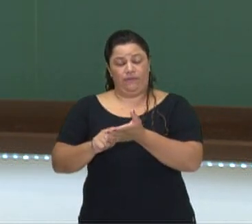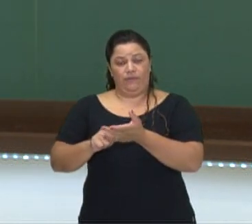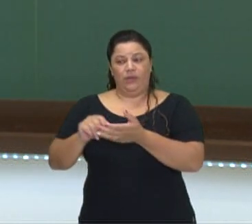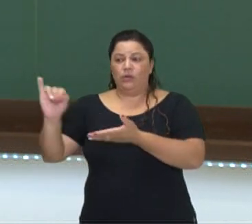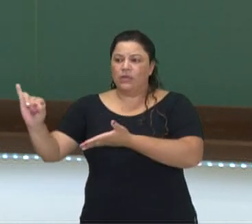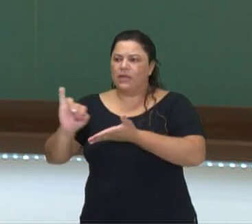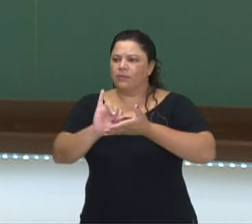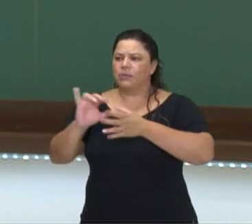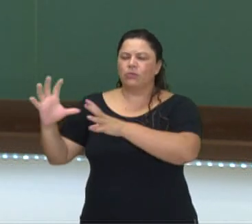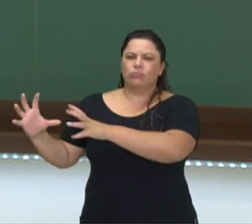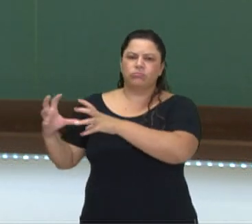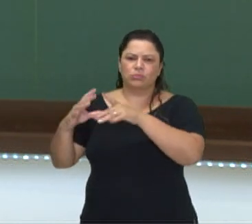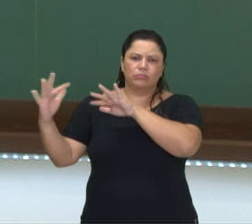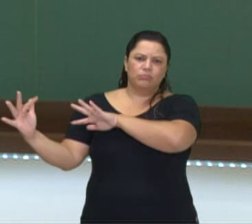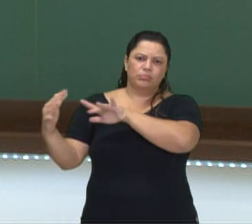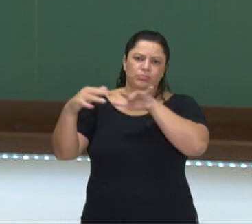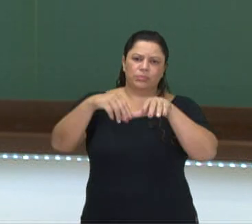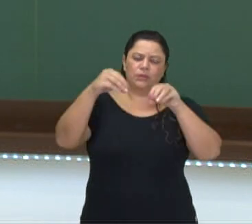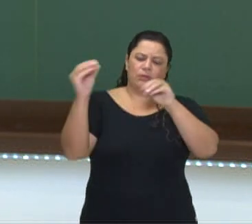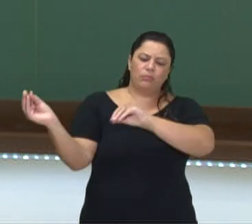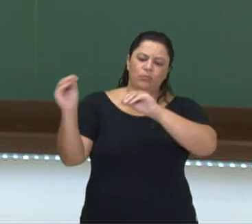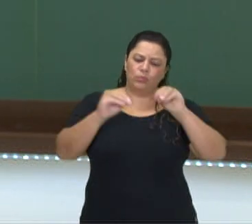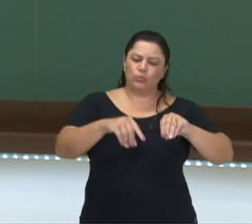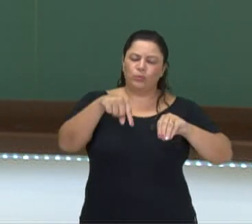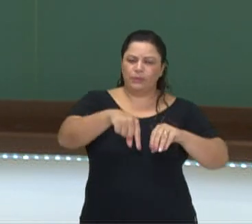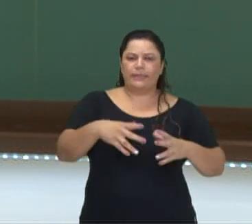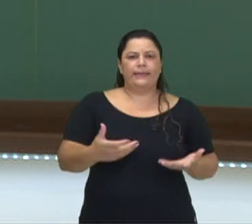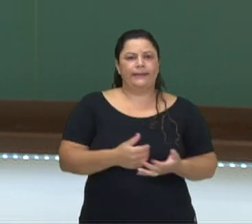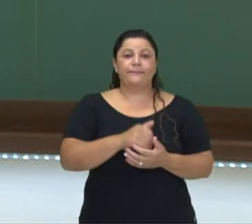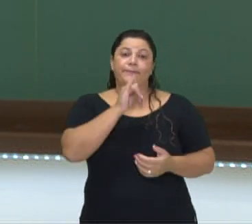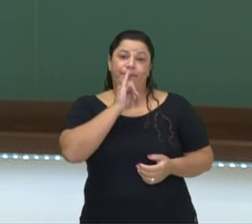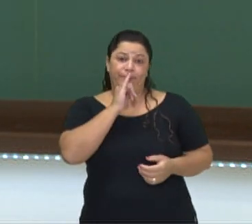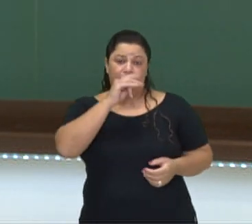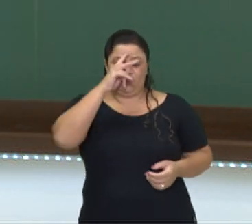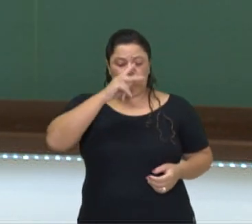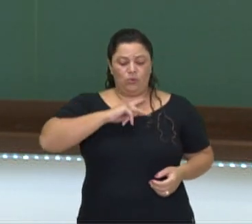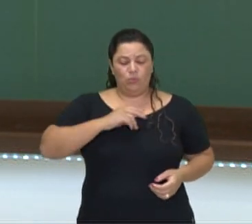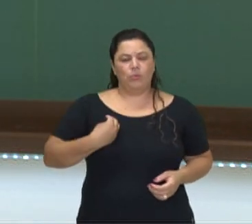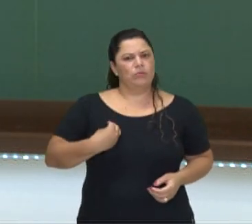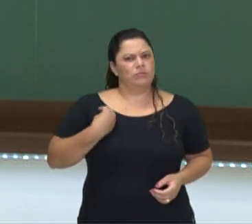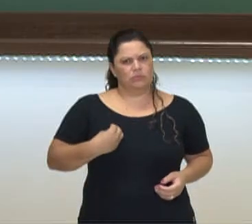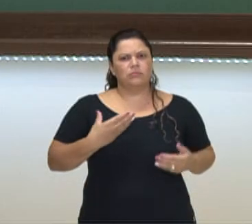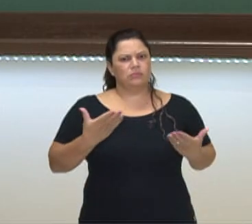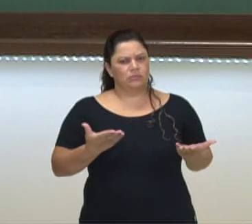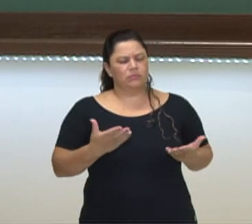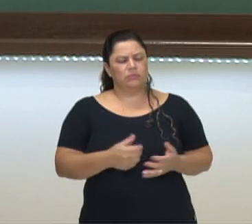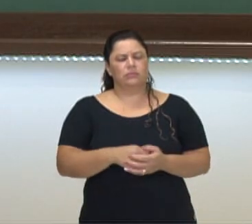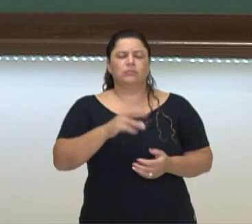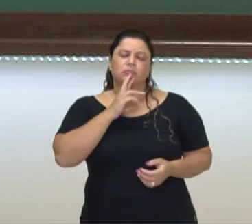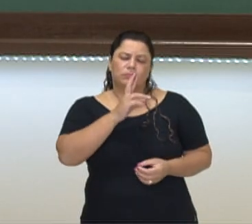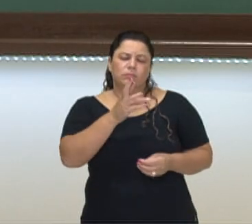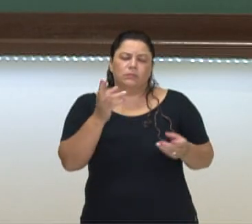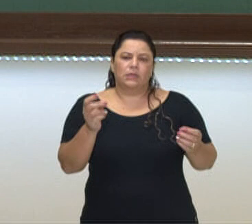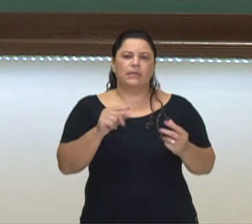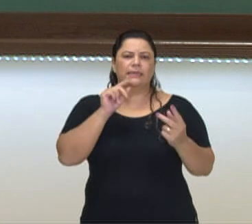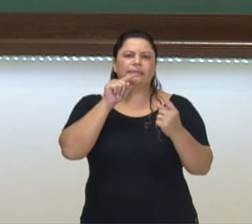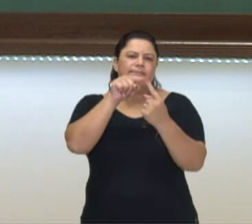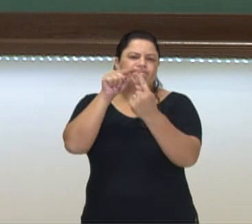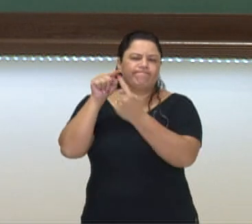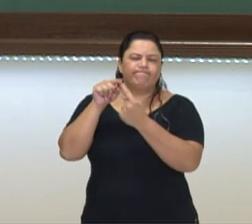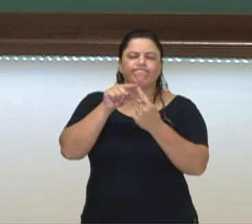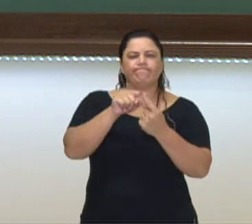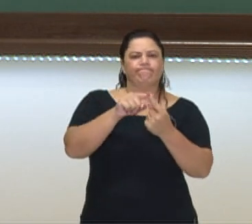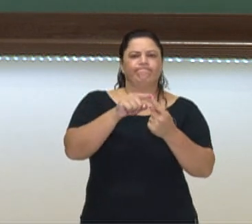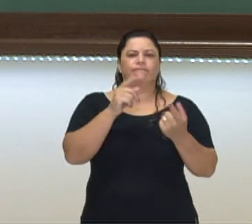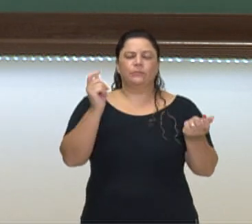pode, inclusive, citar aí na tua resposta exemplos da sua própria vivência, né? Se você se identificou com algum desses elementos que